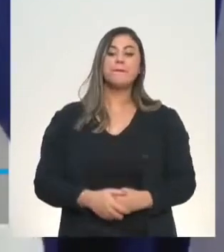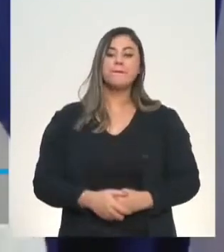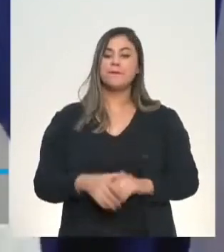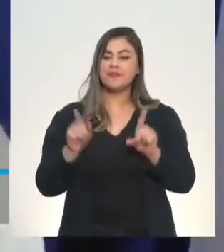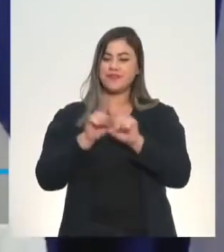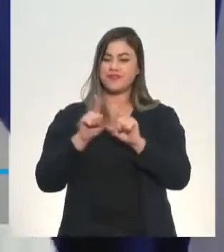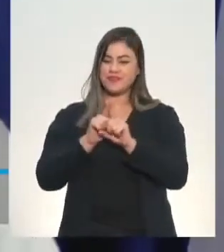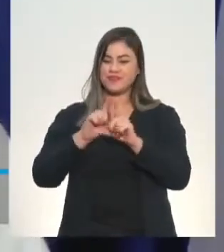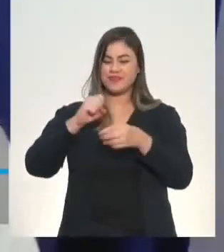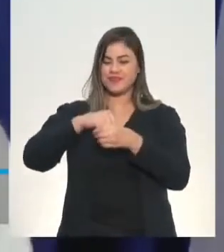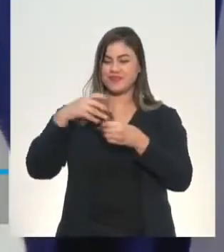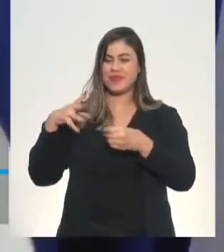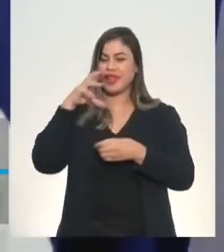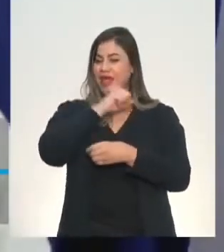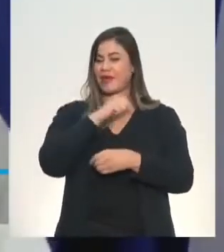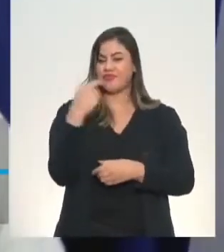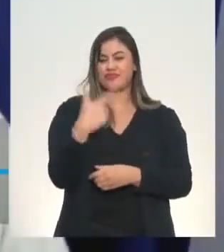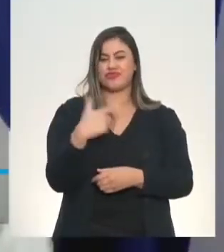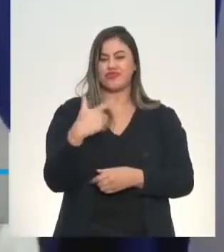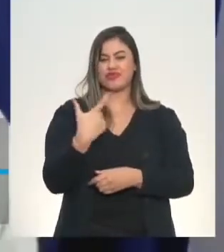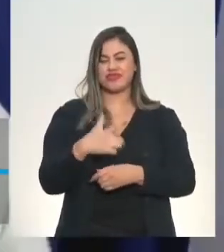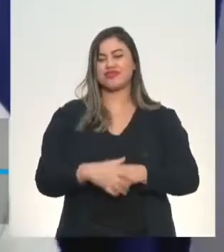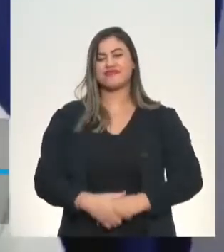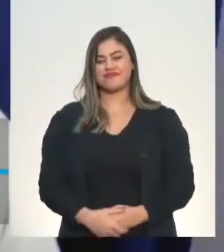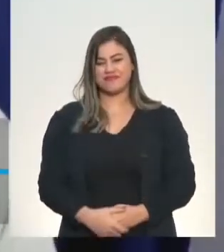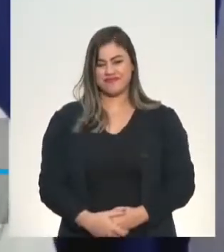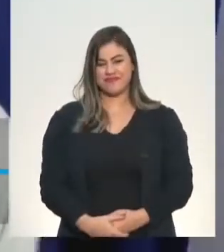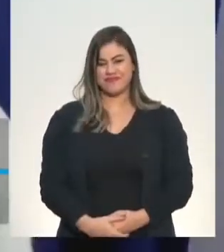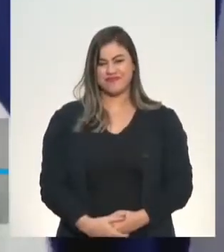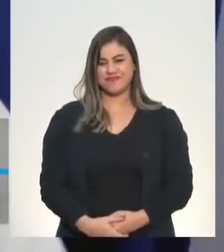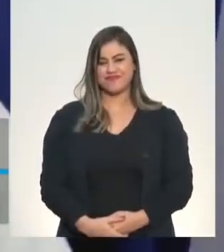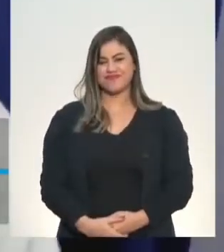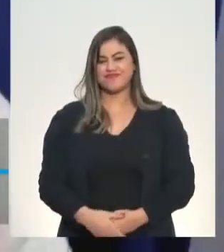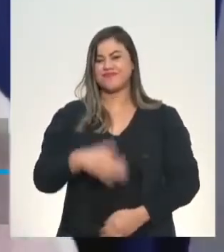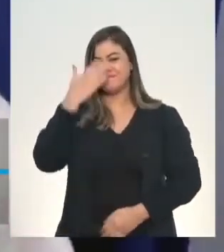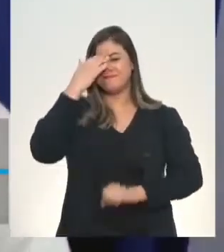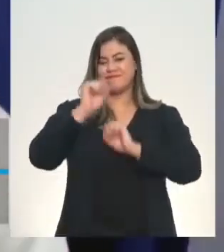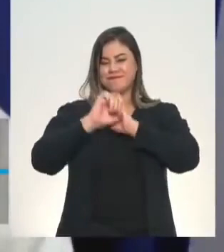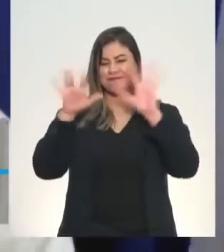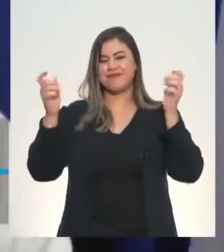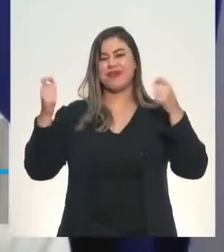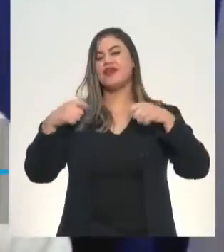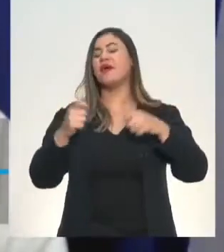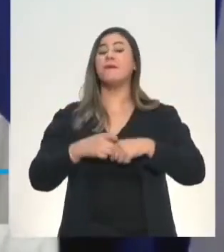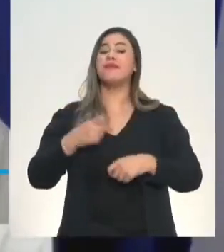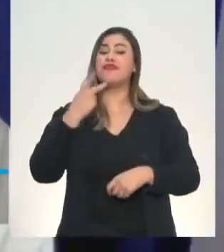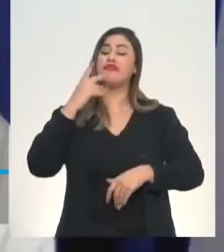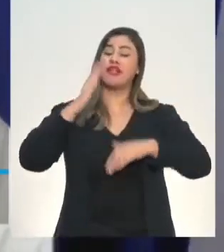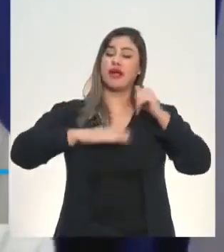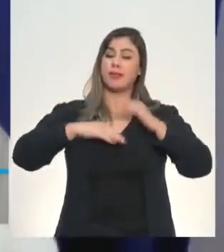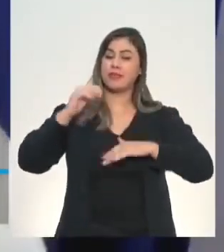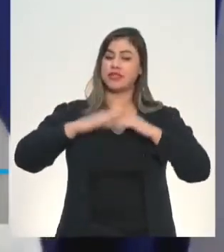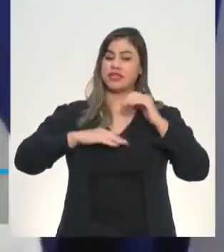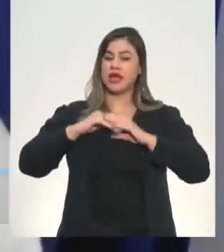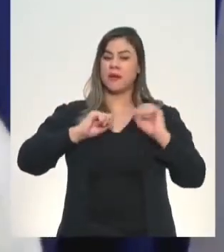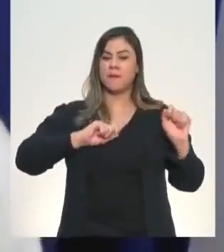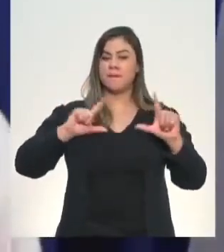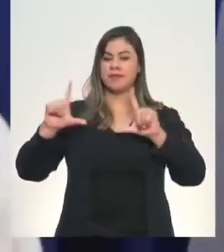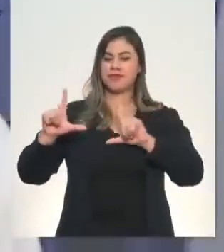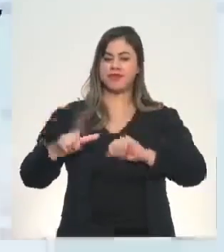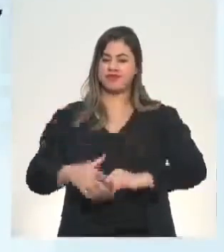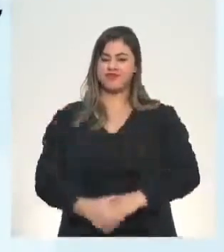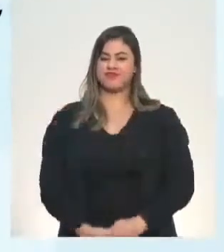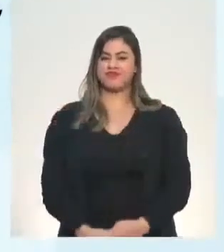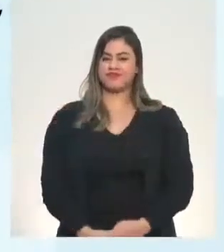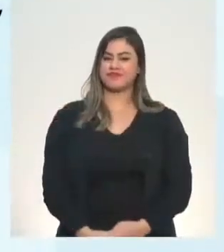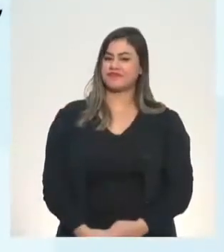ficar muito rápido aí para a gente, todo mundo, entender tudinho, tá? Vamos falar das habilidades que vão aparecer na tela. As